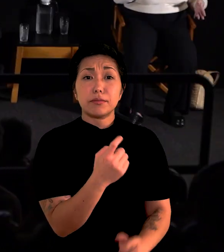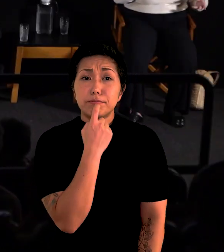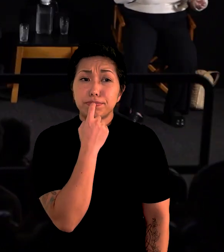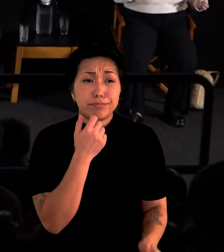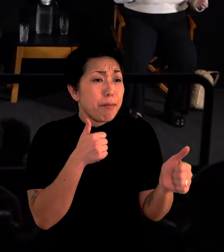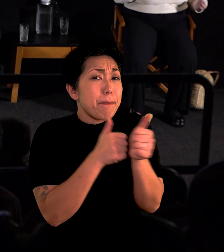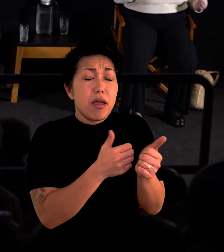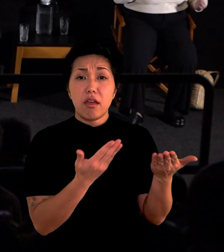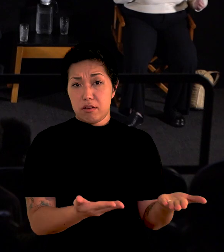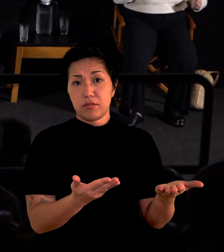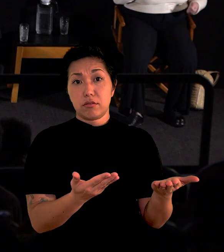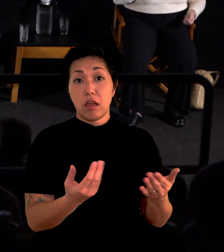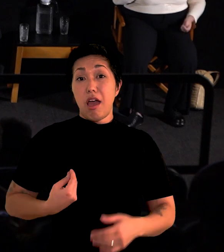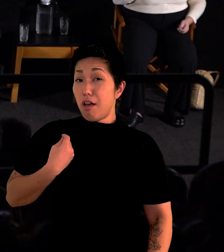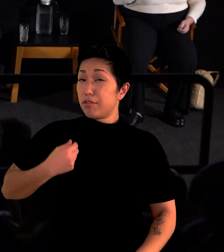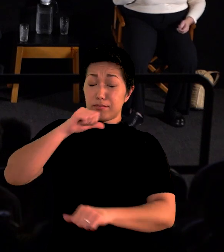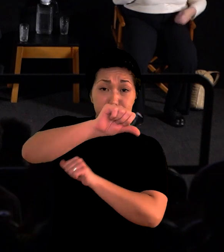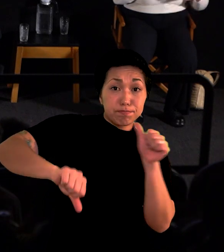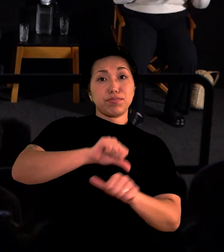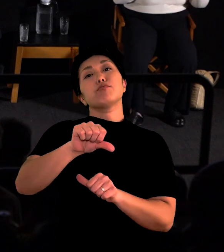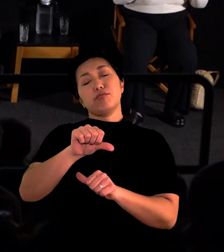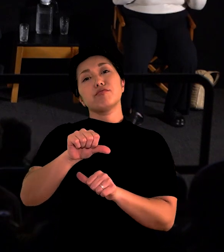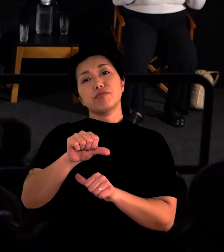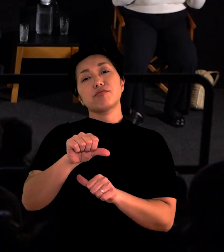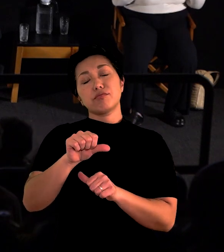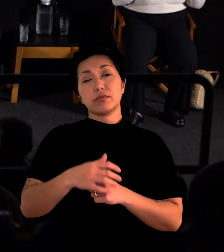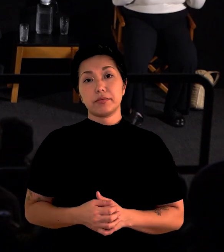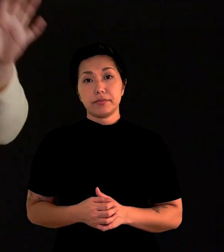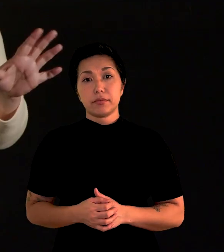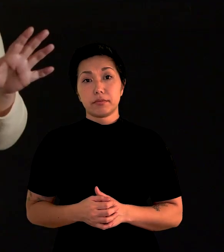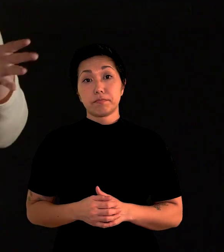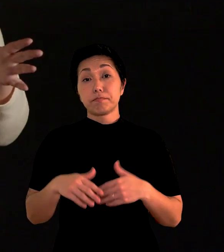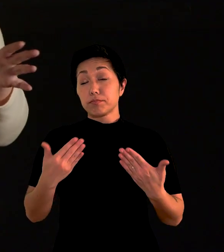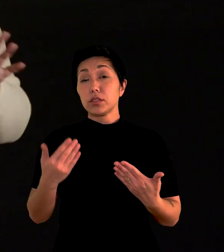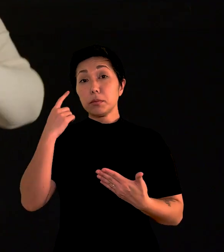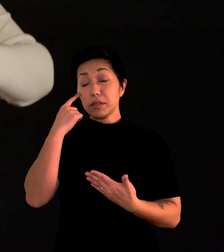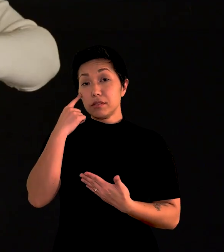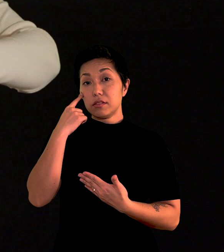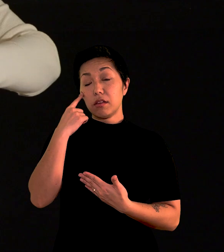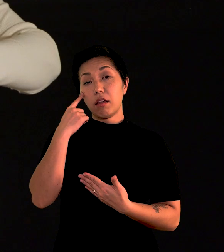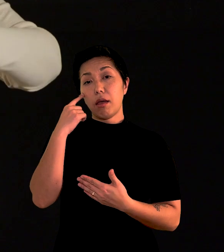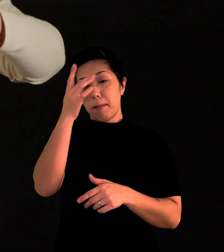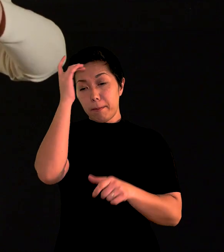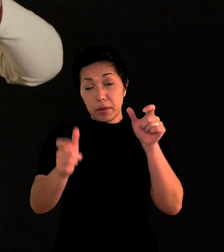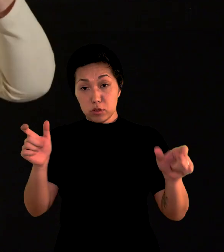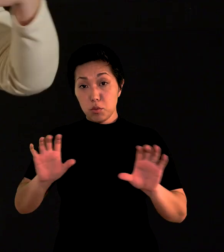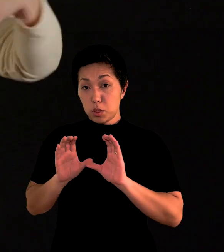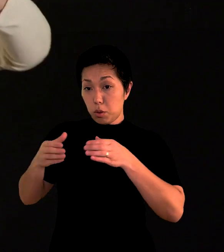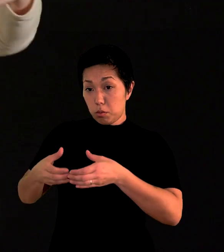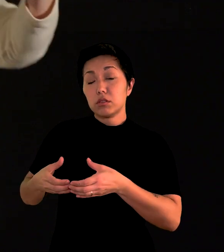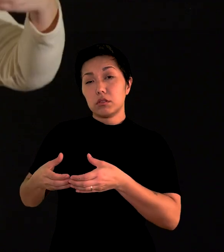das pessoas, né? Então, assim, a vida delas realmente mudaram muito. As transformações